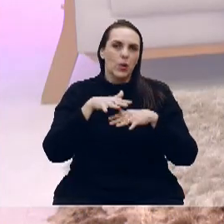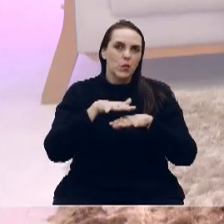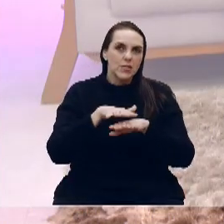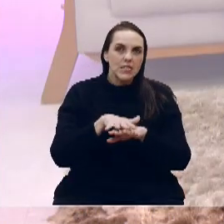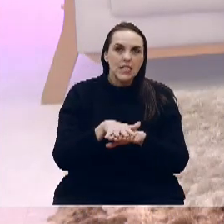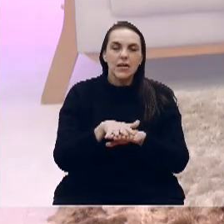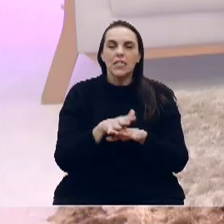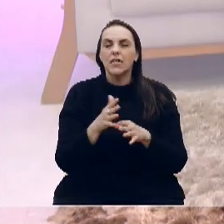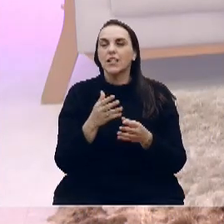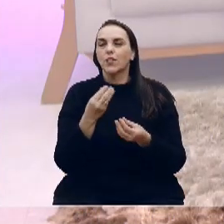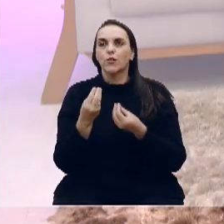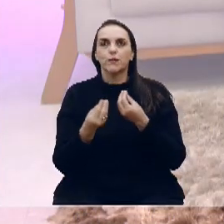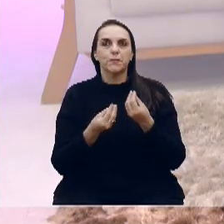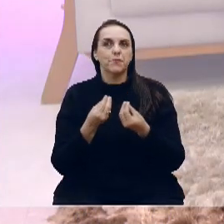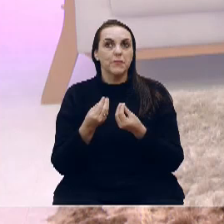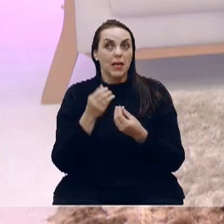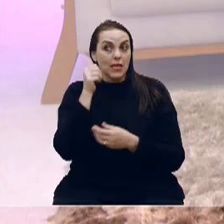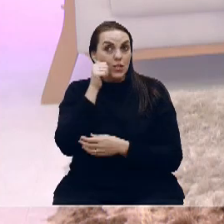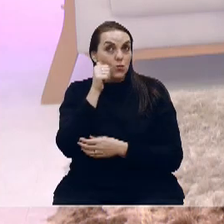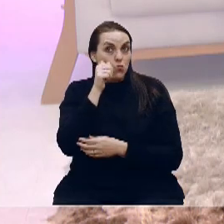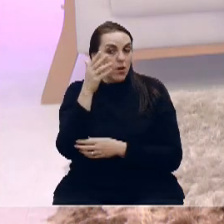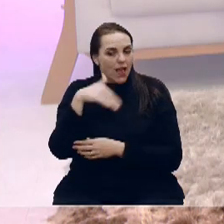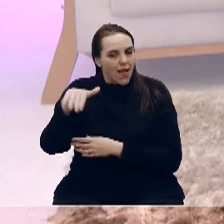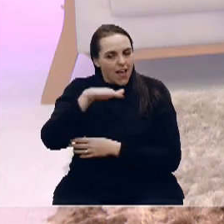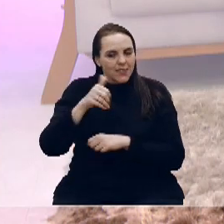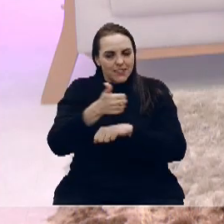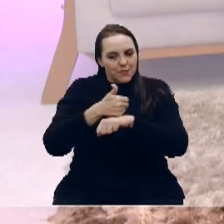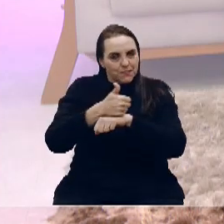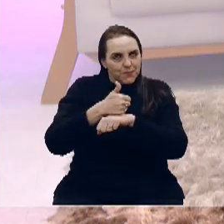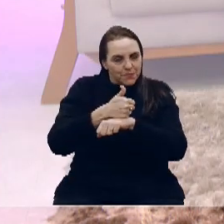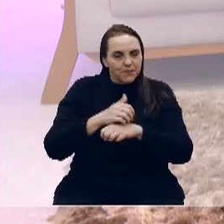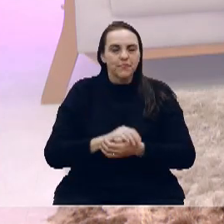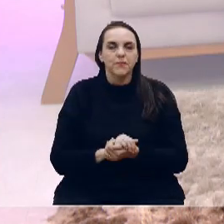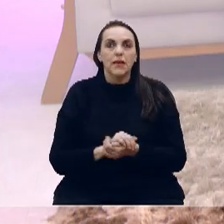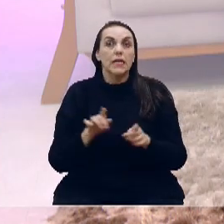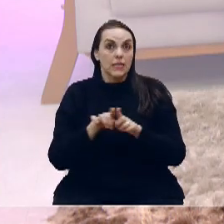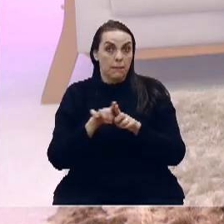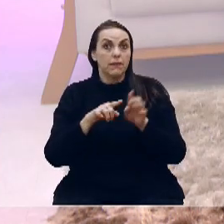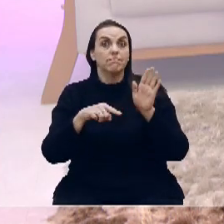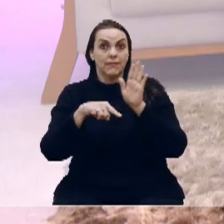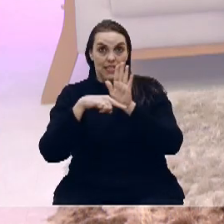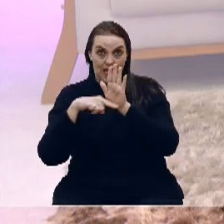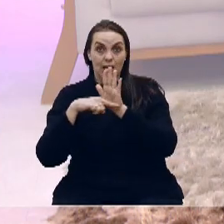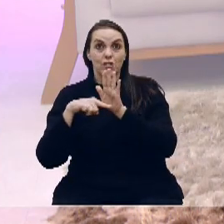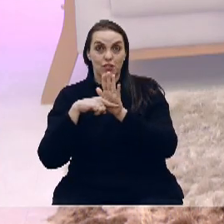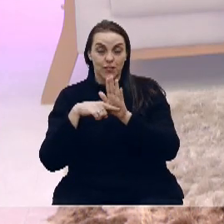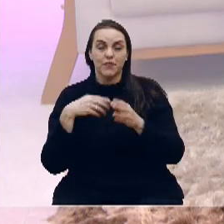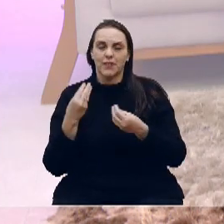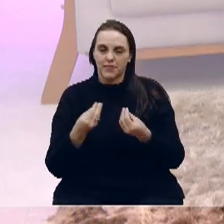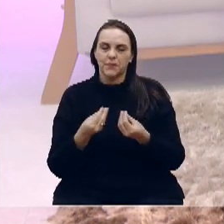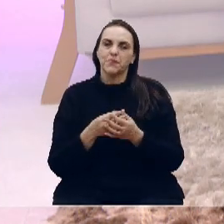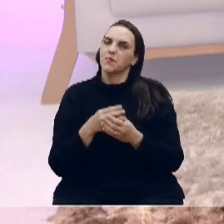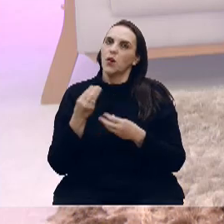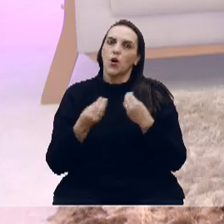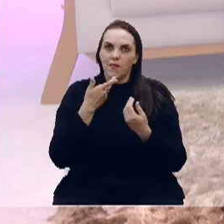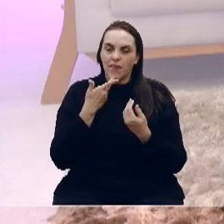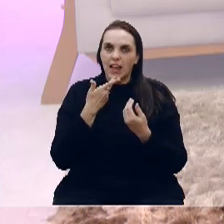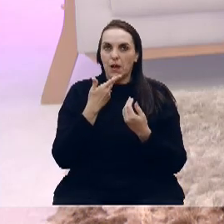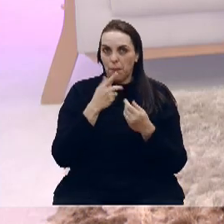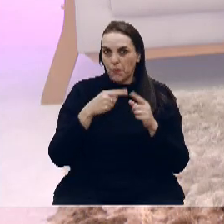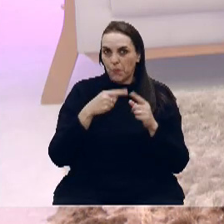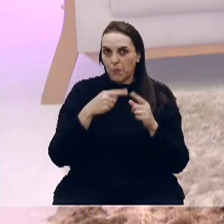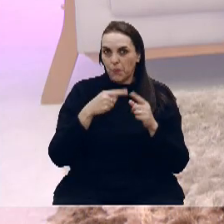assim, na questão das mulheres nas profissões. E também a negativa, né? Vamos falar sobre a inclusão positiva, né?